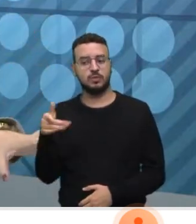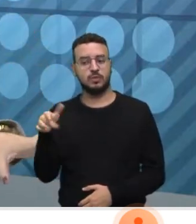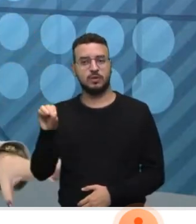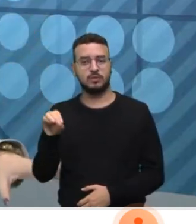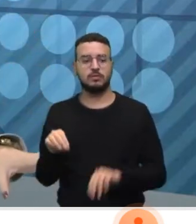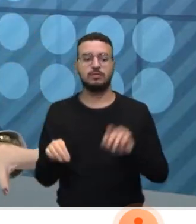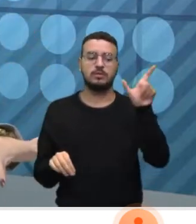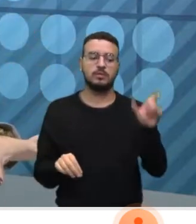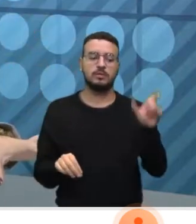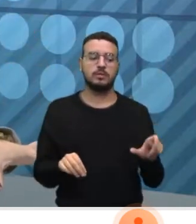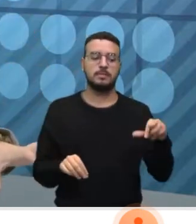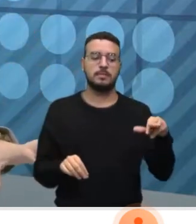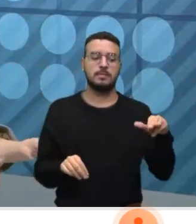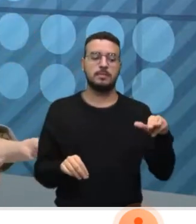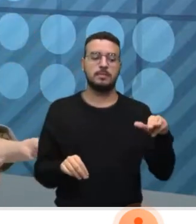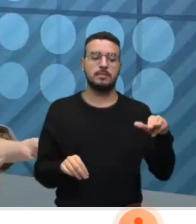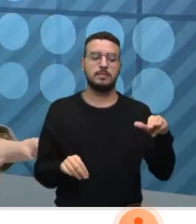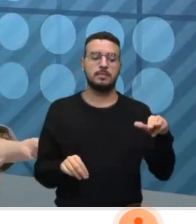local, tá?